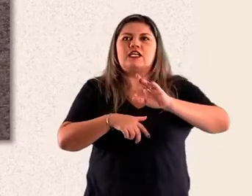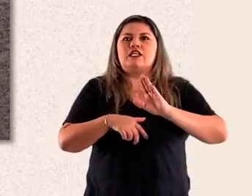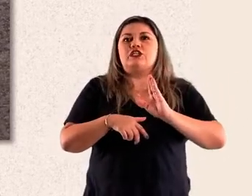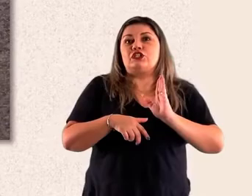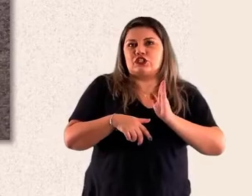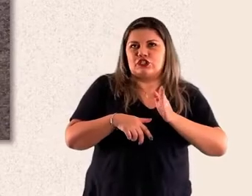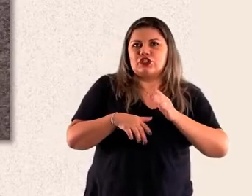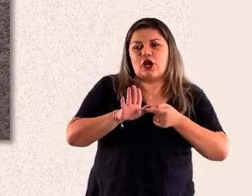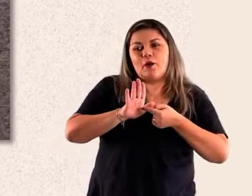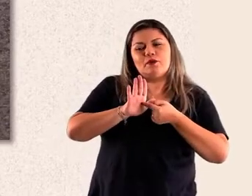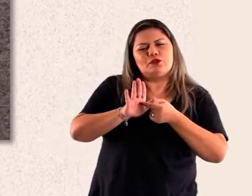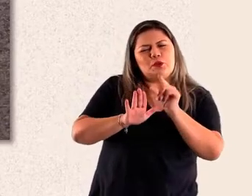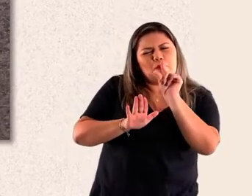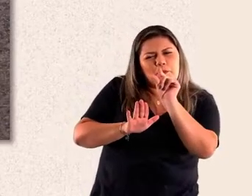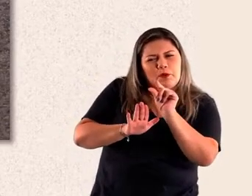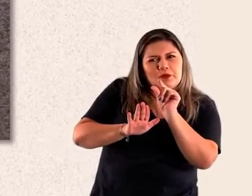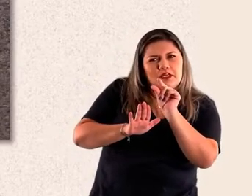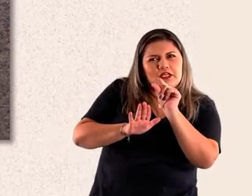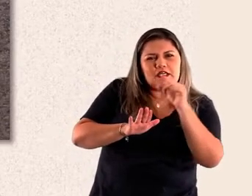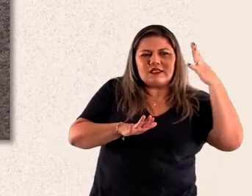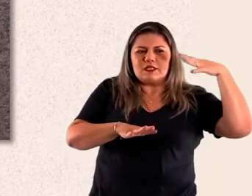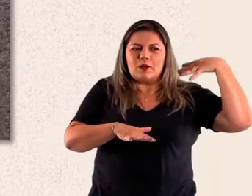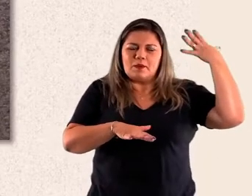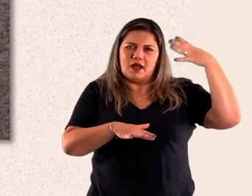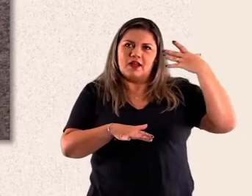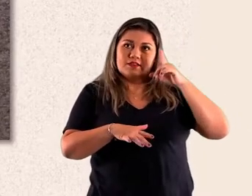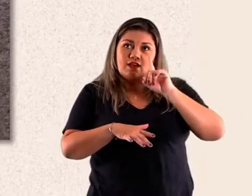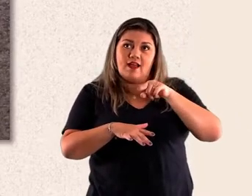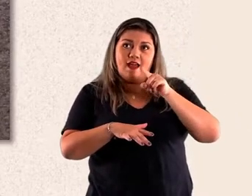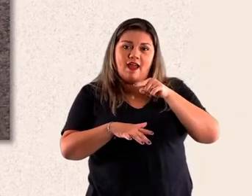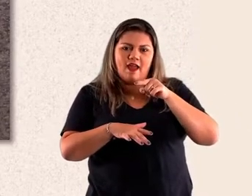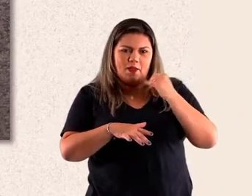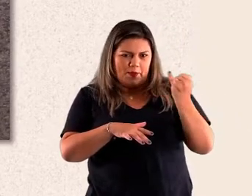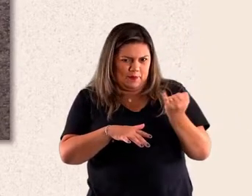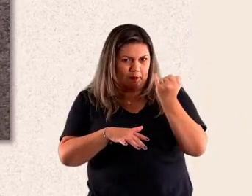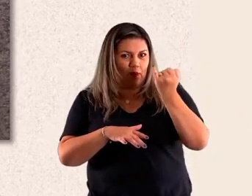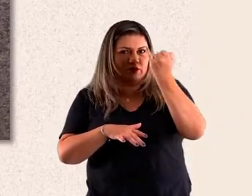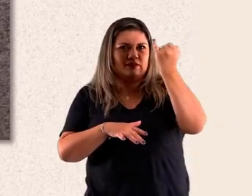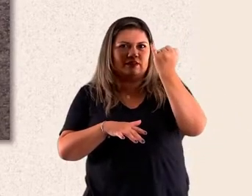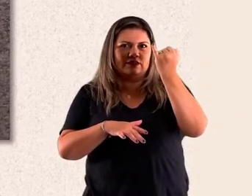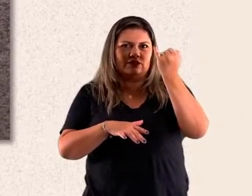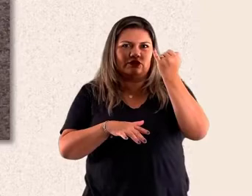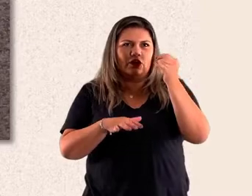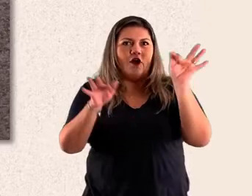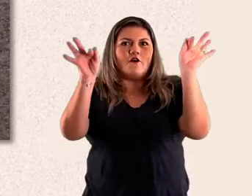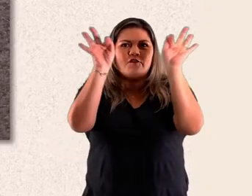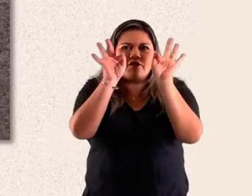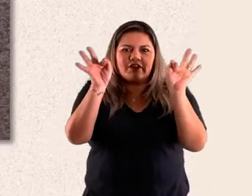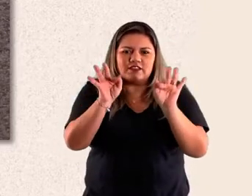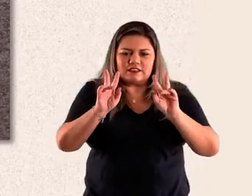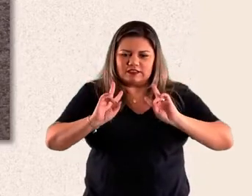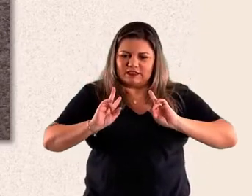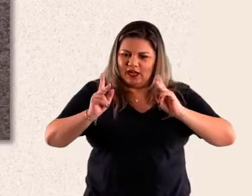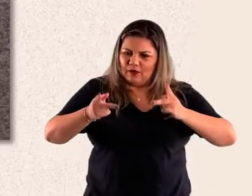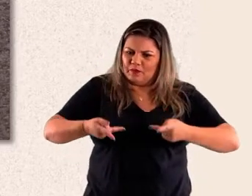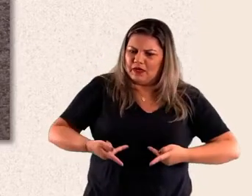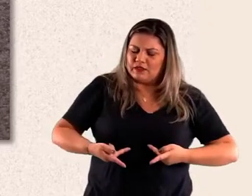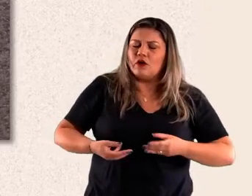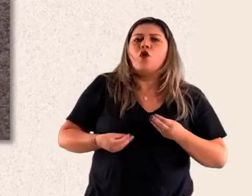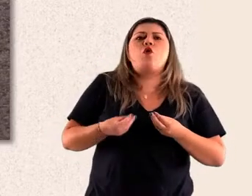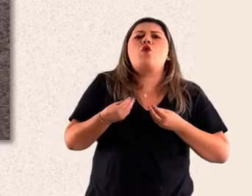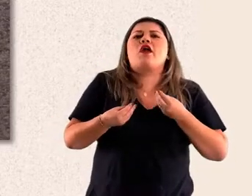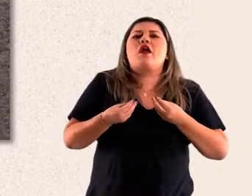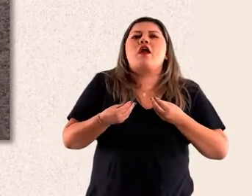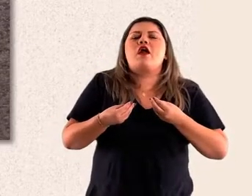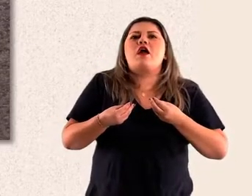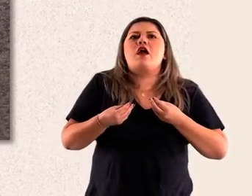da sua apresentação ela também é um componente crucial da Felicidade humana em que felicidade A Tal Felicidade que a